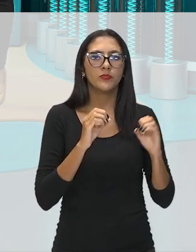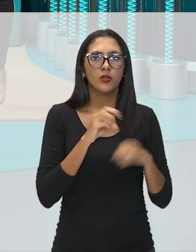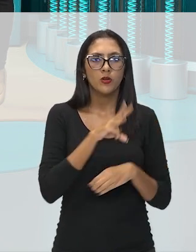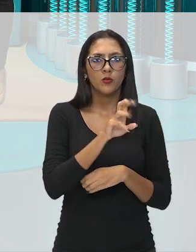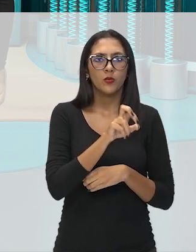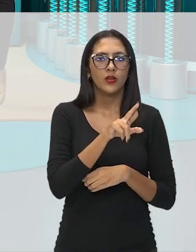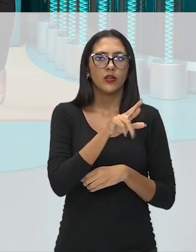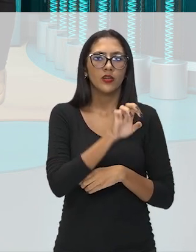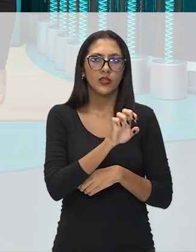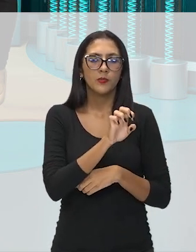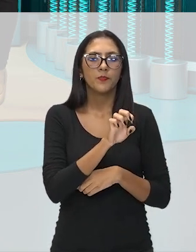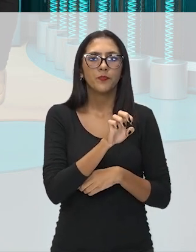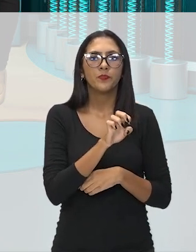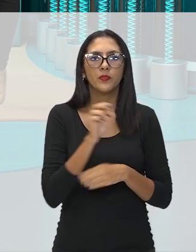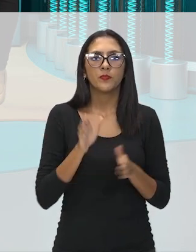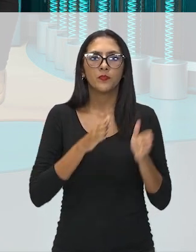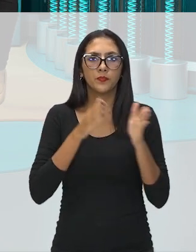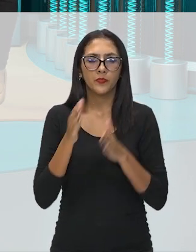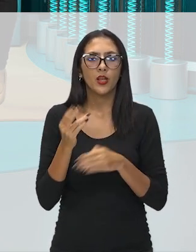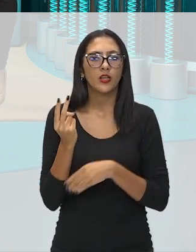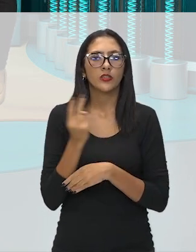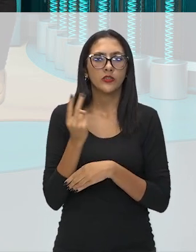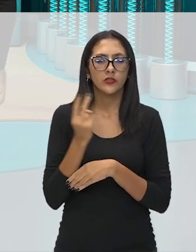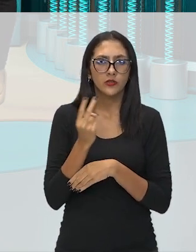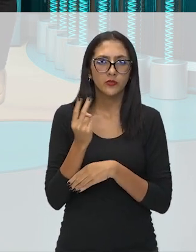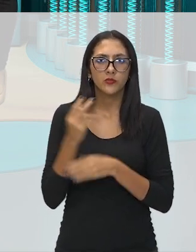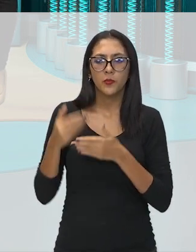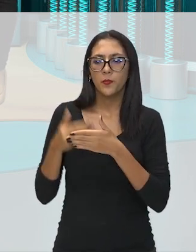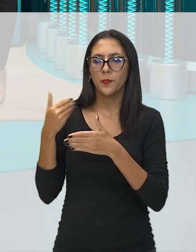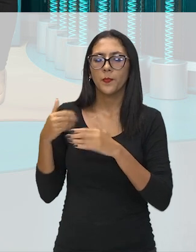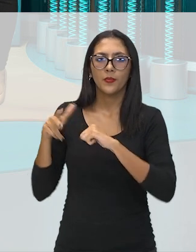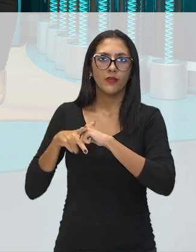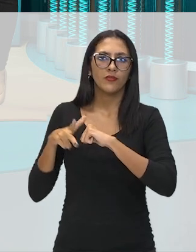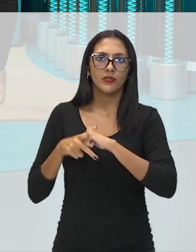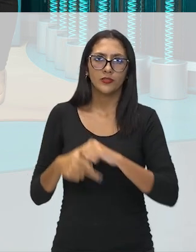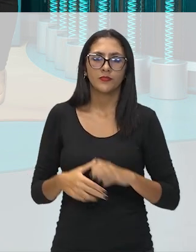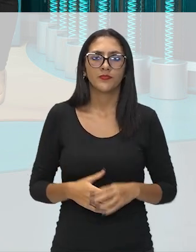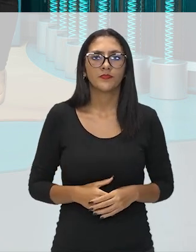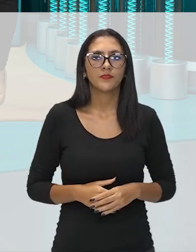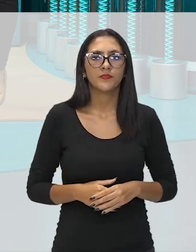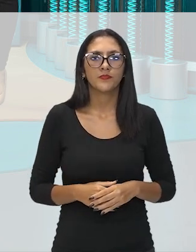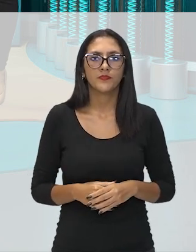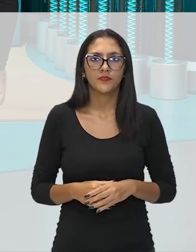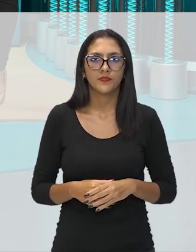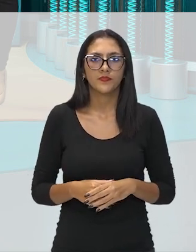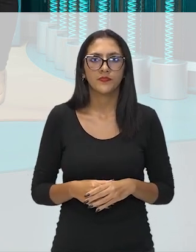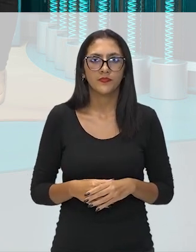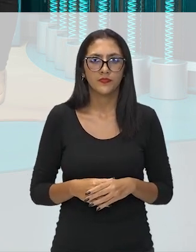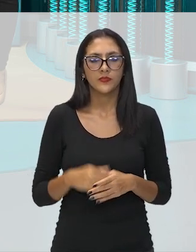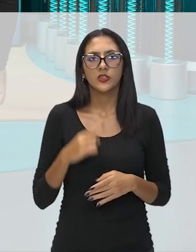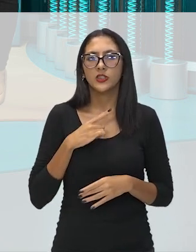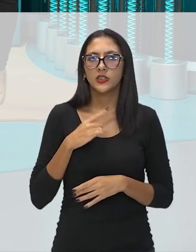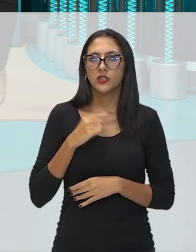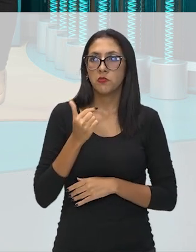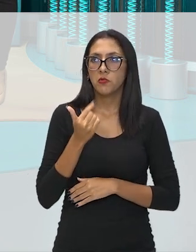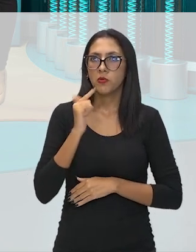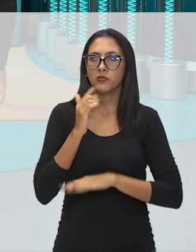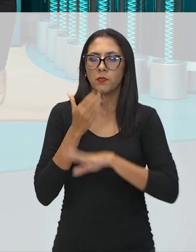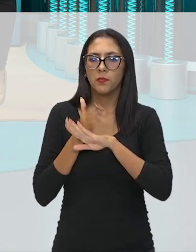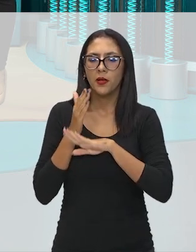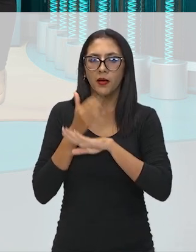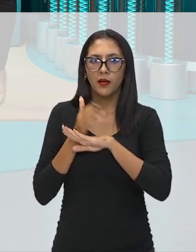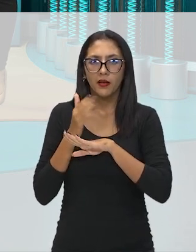a segunda com o simple past. Sempre essa ideia, tá bom? Eu tenho ainda um outro teste aqui para vocês, um